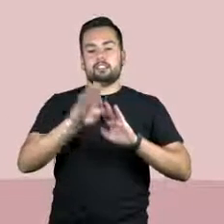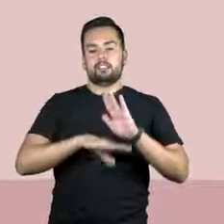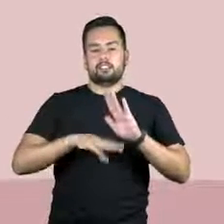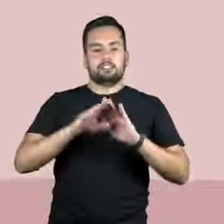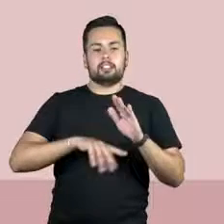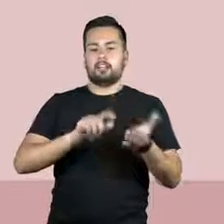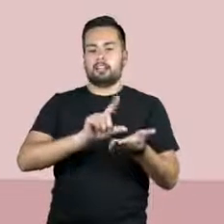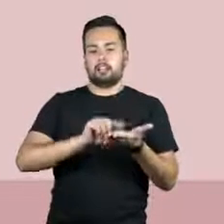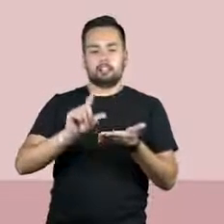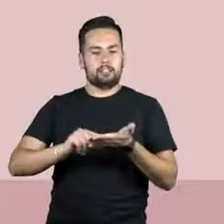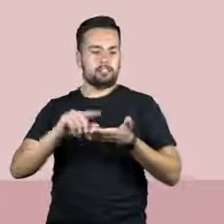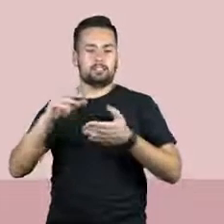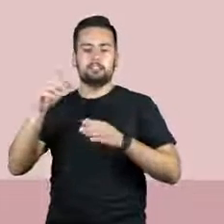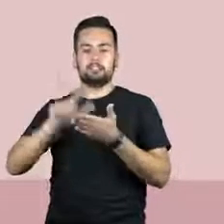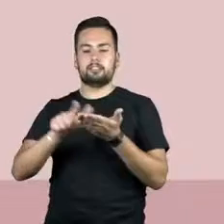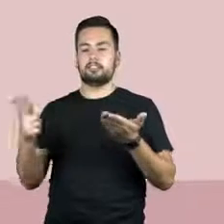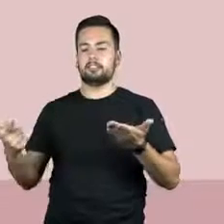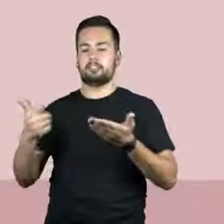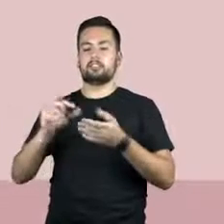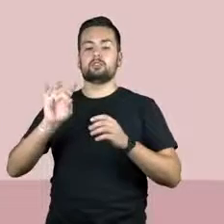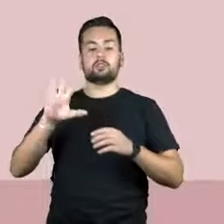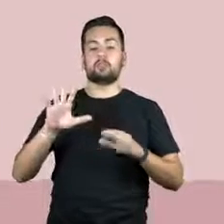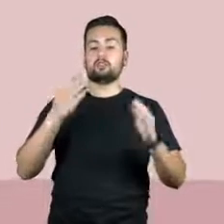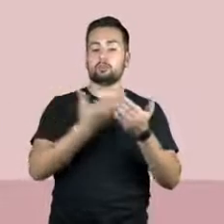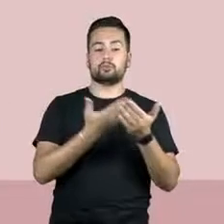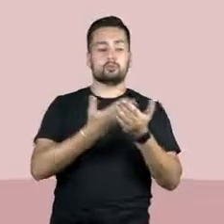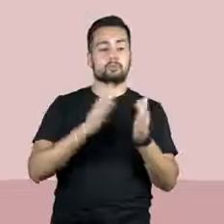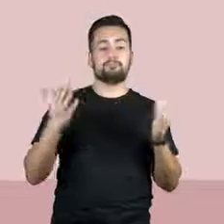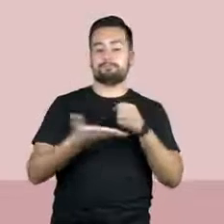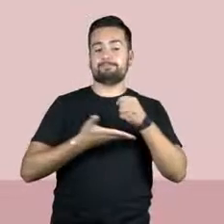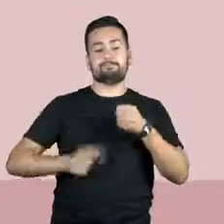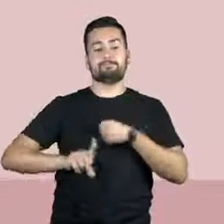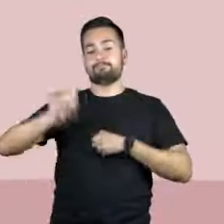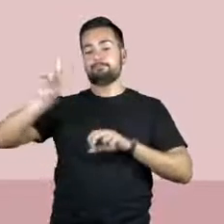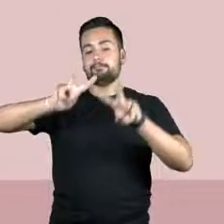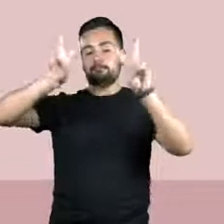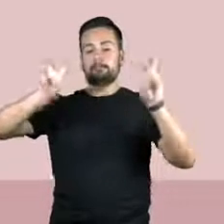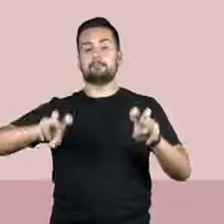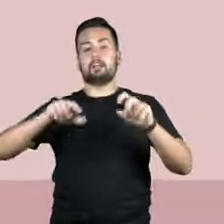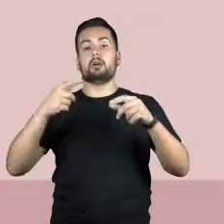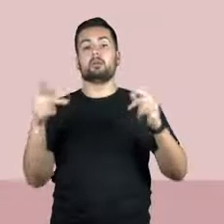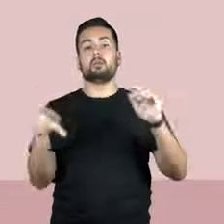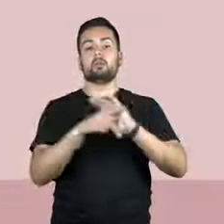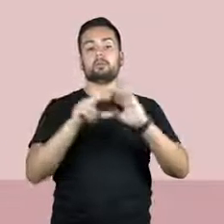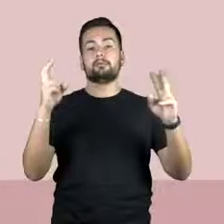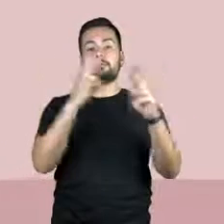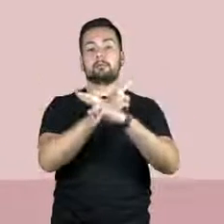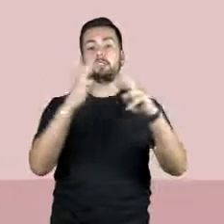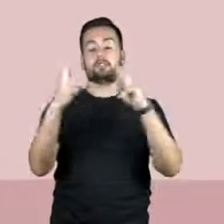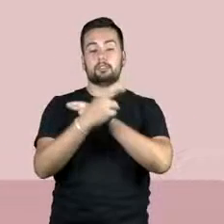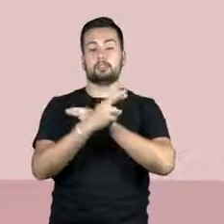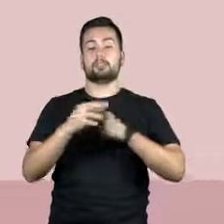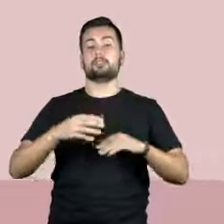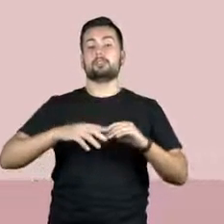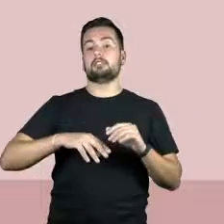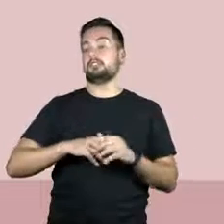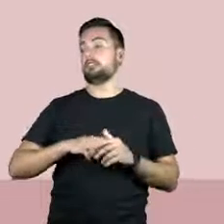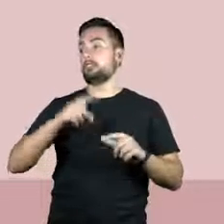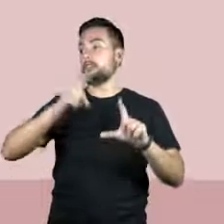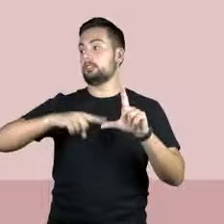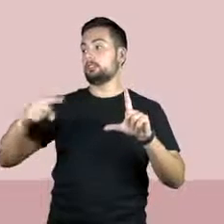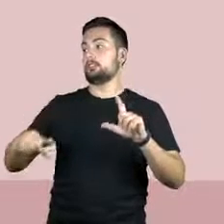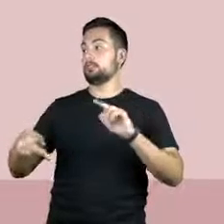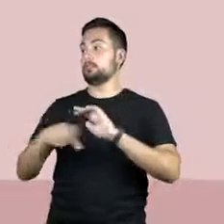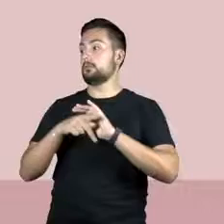são estudos que só se baseiam nisso, eles fazem muitas correlações de valores do índice de NSPT com parâmetros